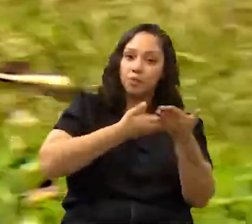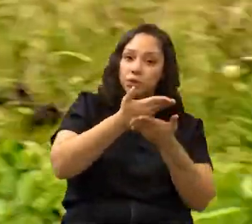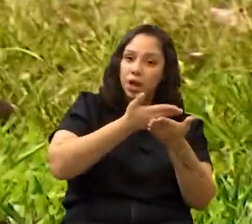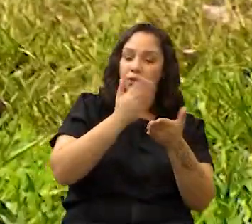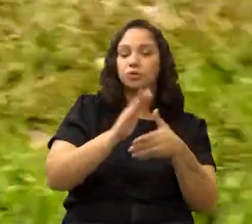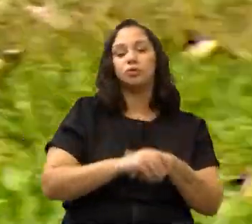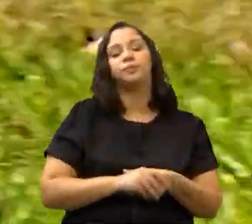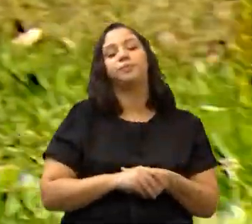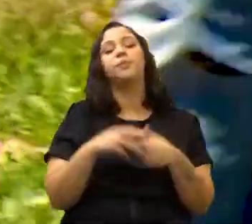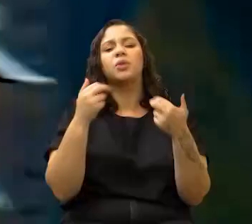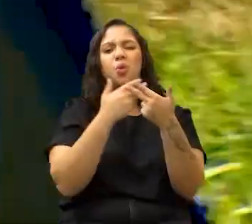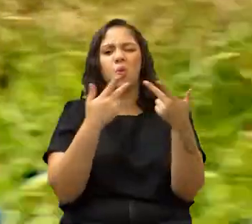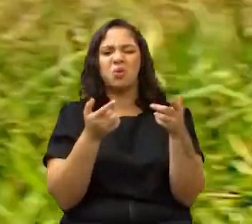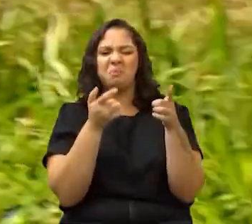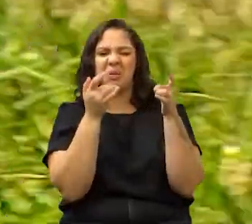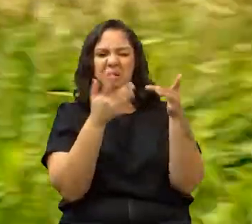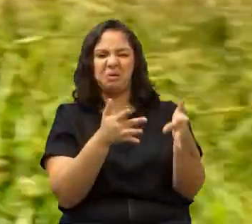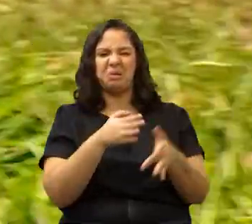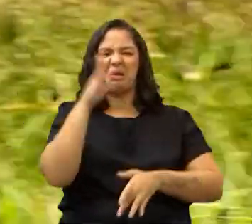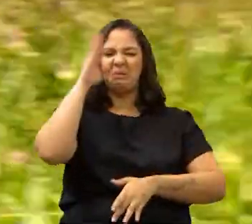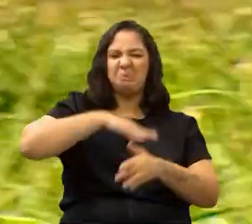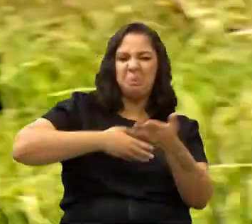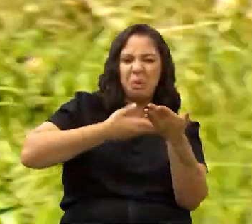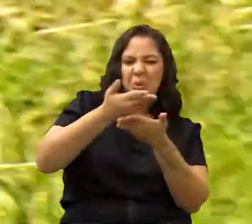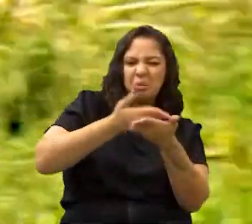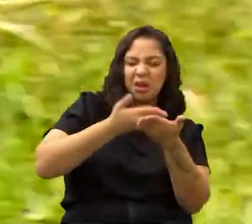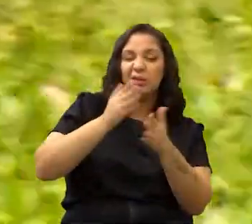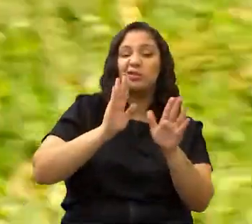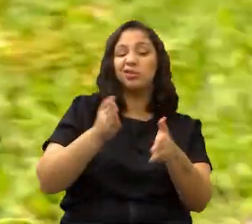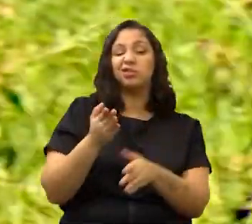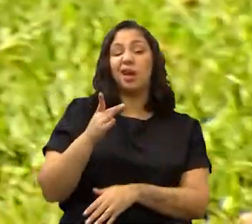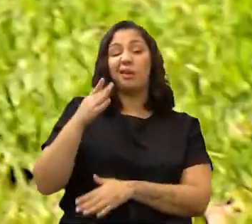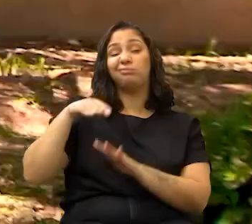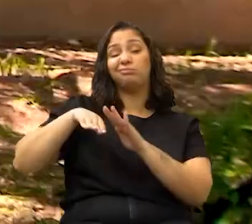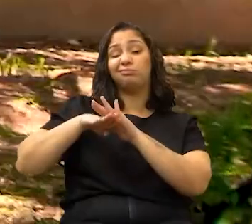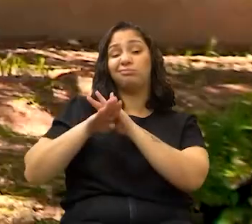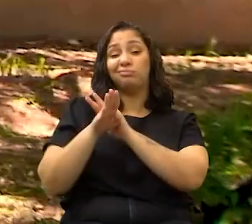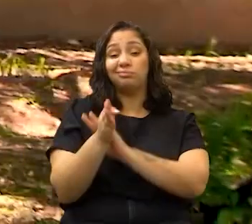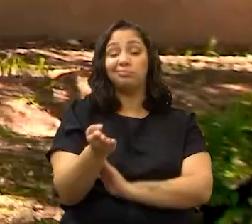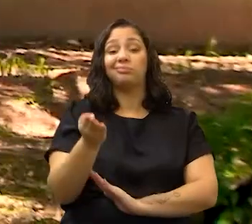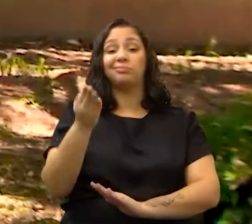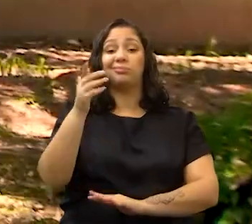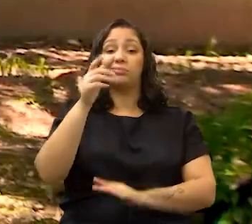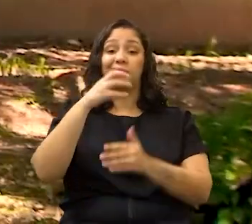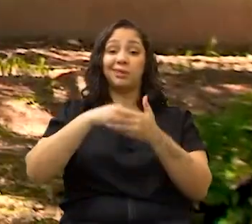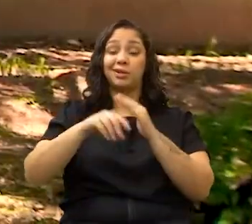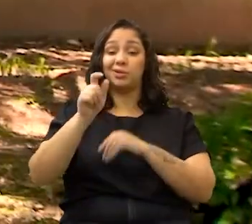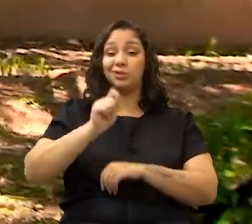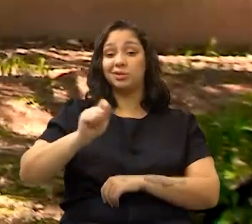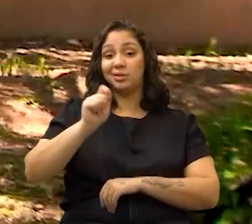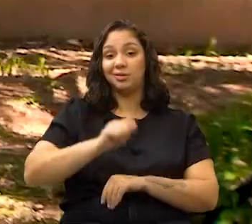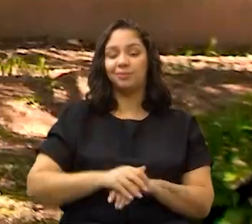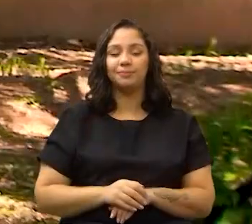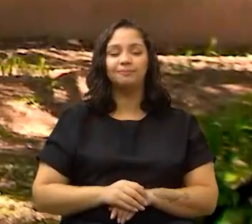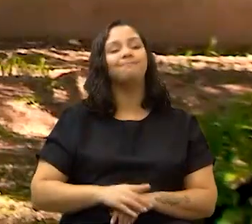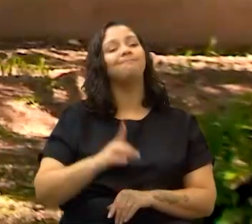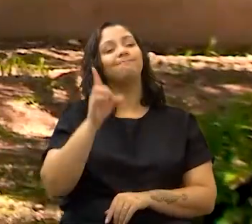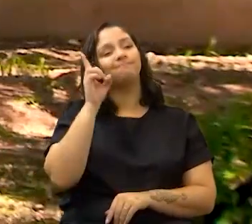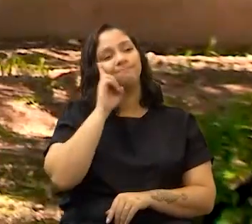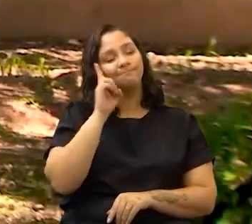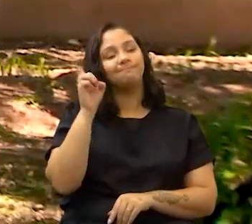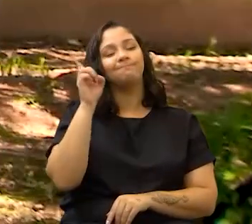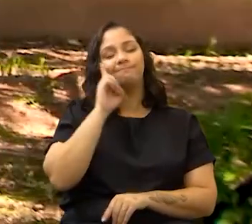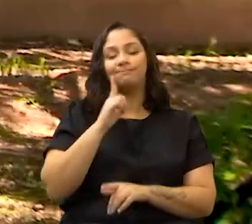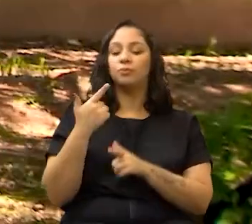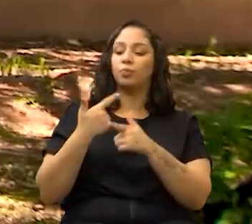de abandono e maus tratos de animais já virou rotina na associação. É quase que diário esses problemas, mas tem